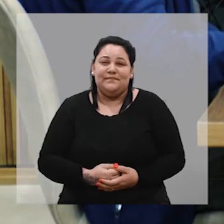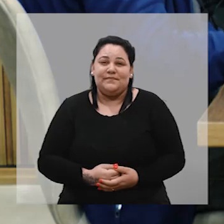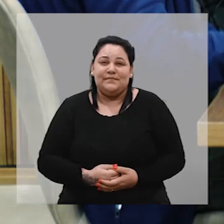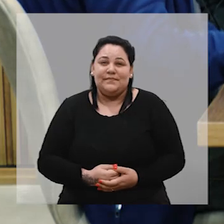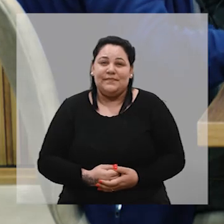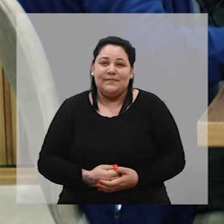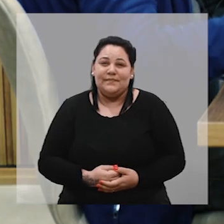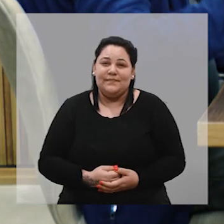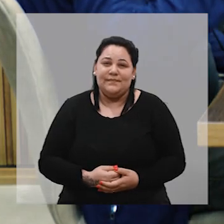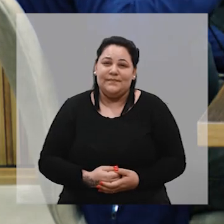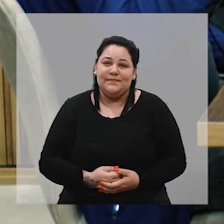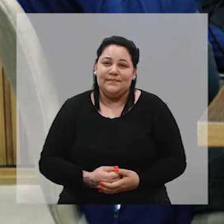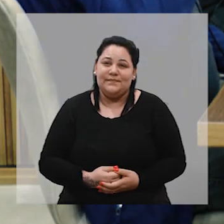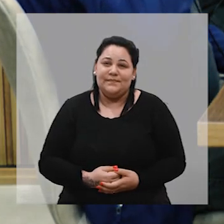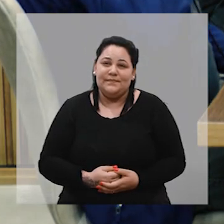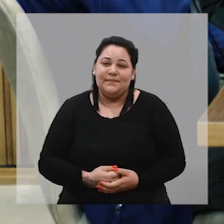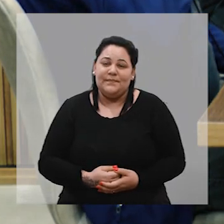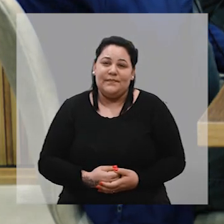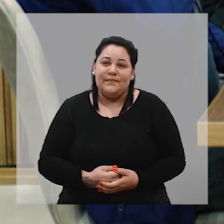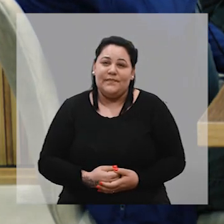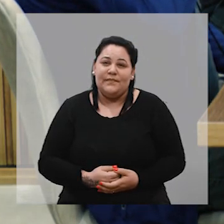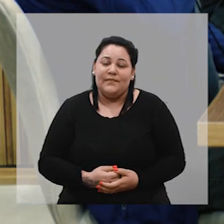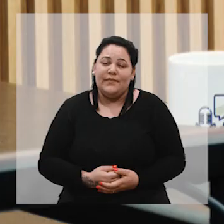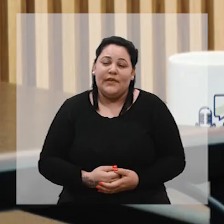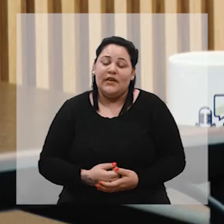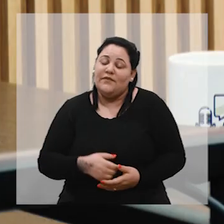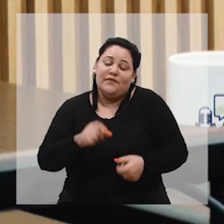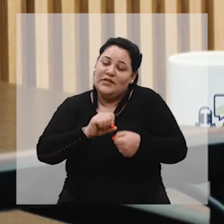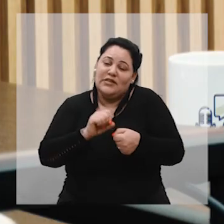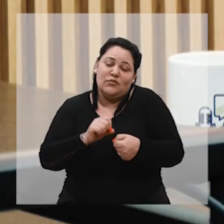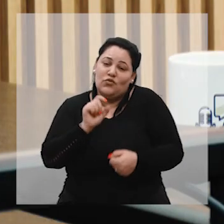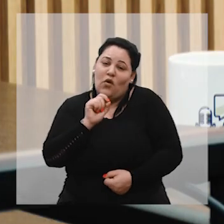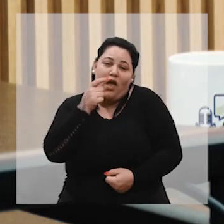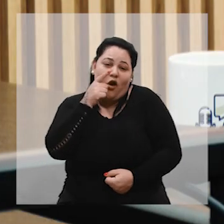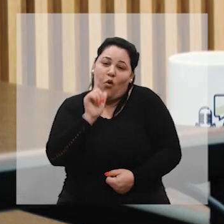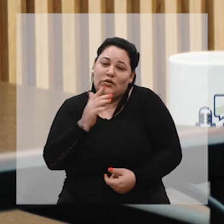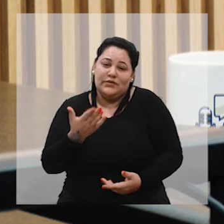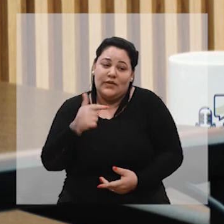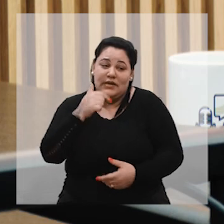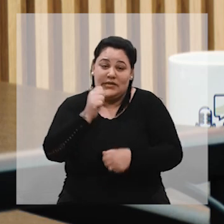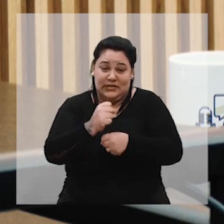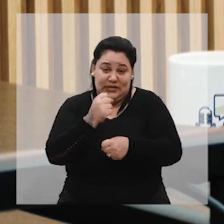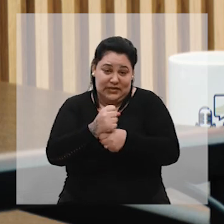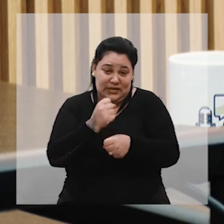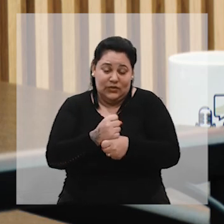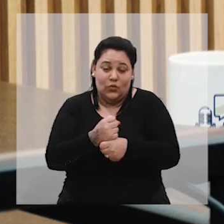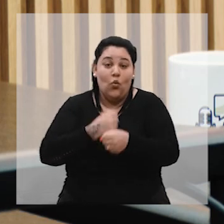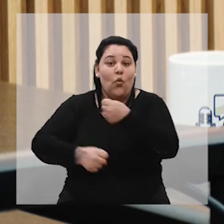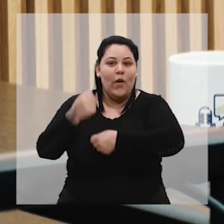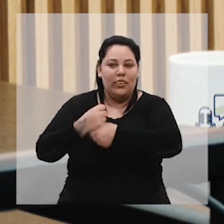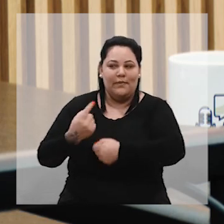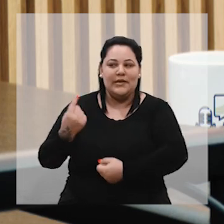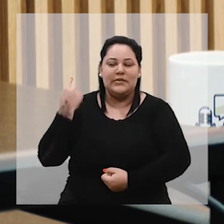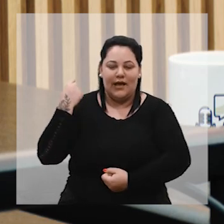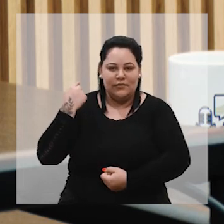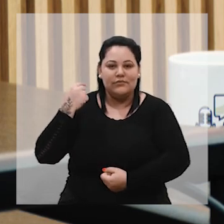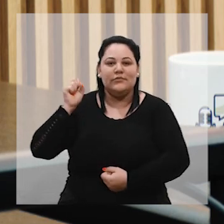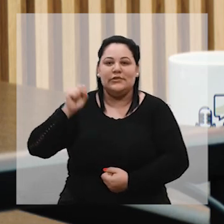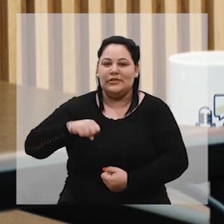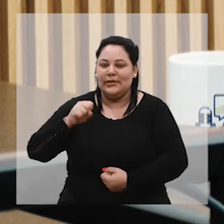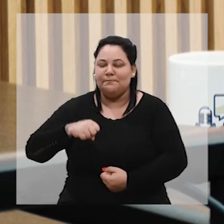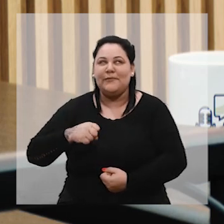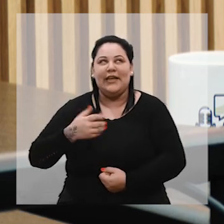tá acontecendo, não acontece, não foi o que deu. E nesse ano, cara, o ano passado, esse